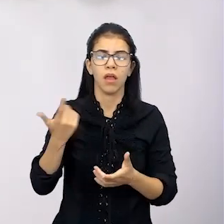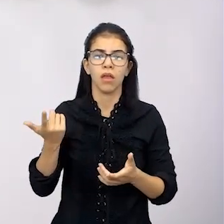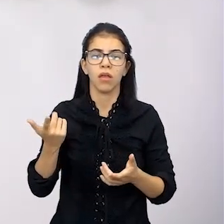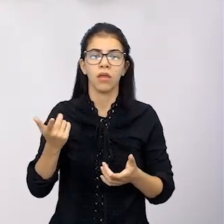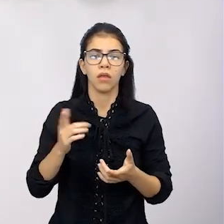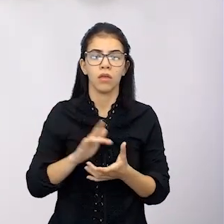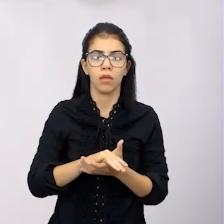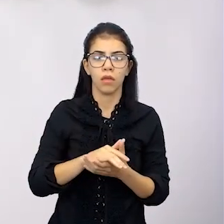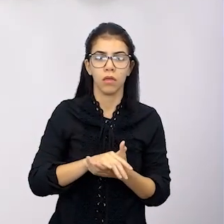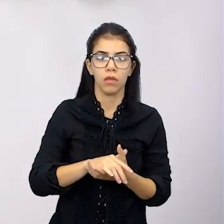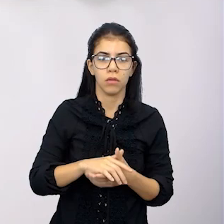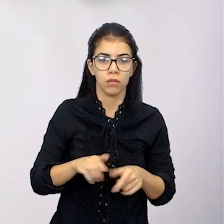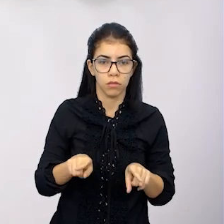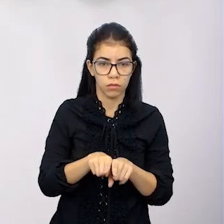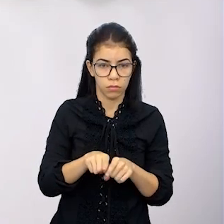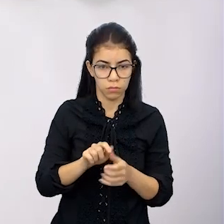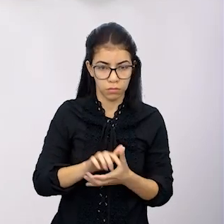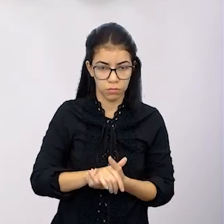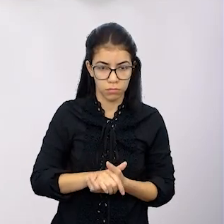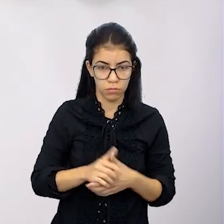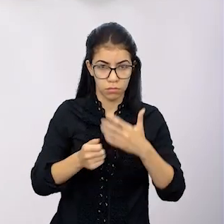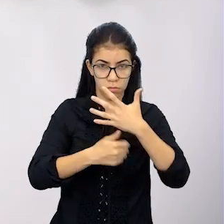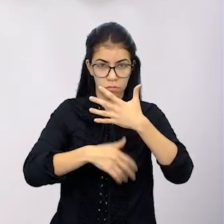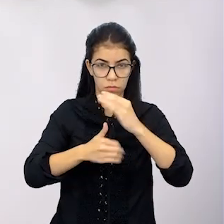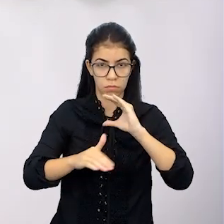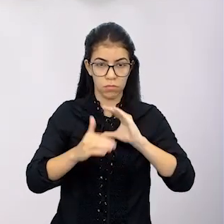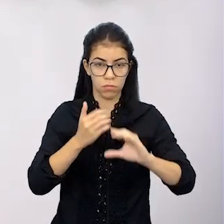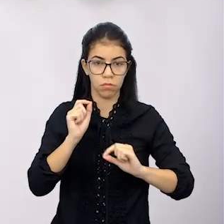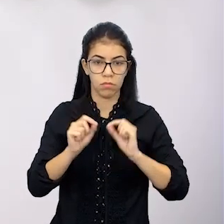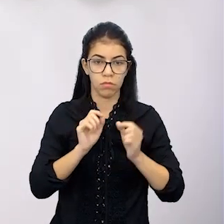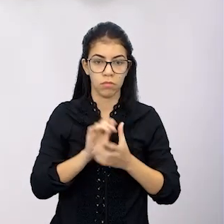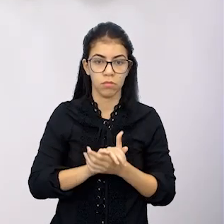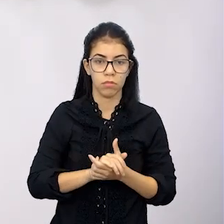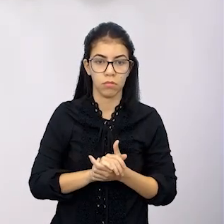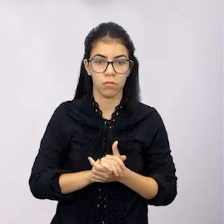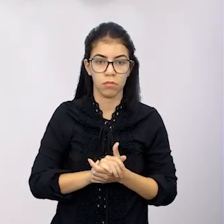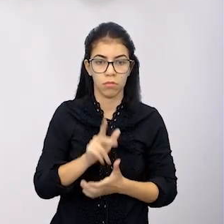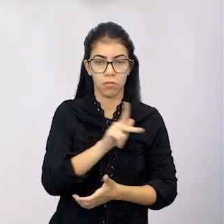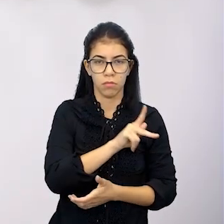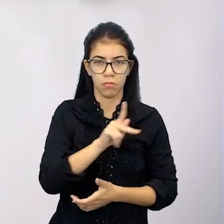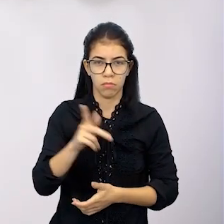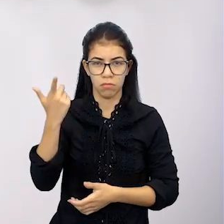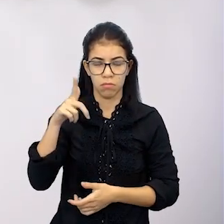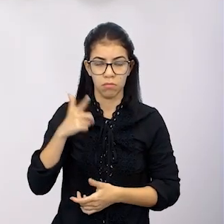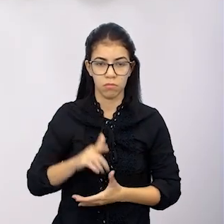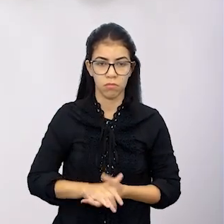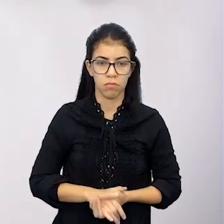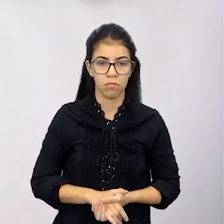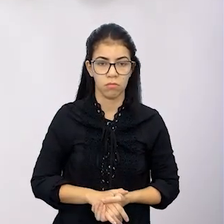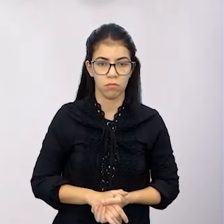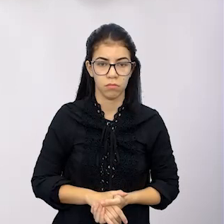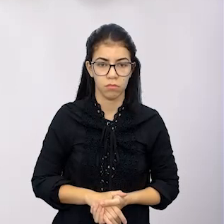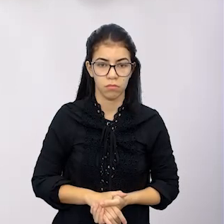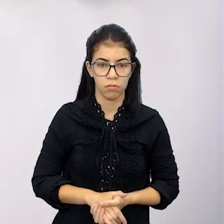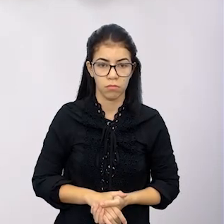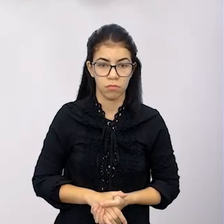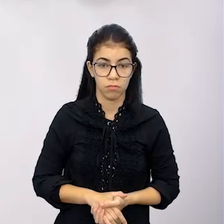lado. Os professores colocam aqui todo momento no chat. Até a professora colocou arte também. Professora, não sei se é a